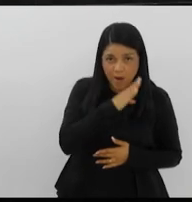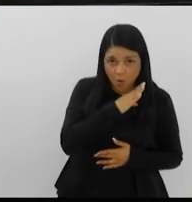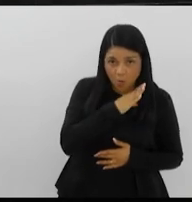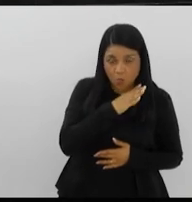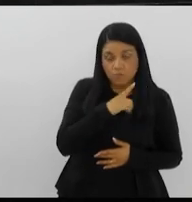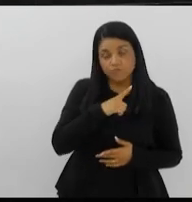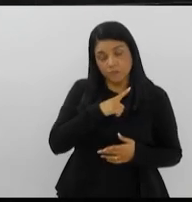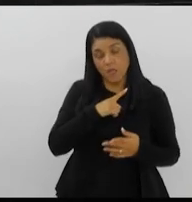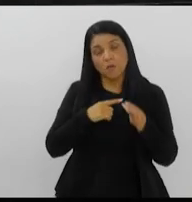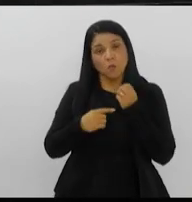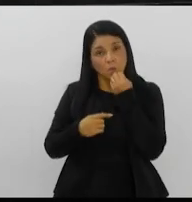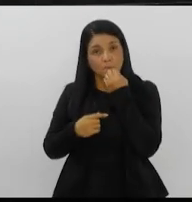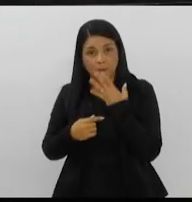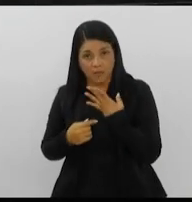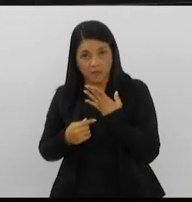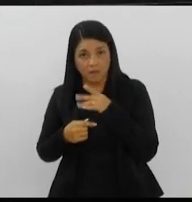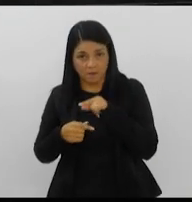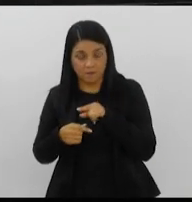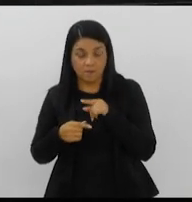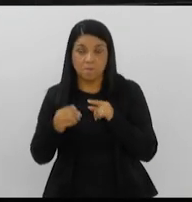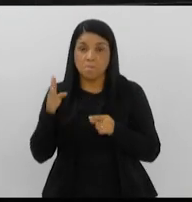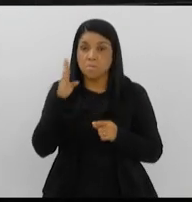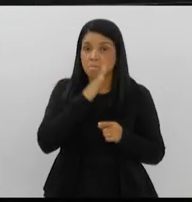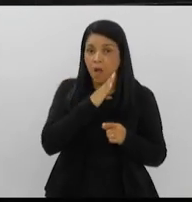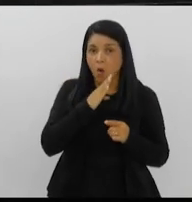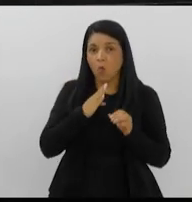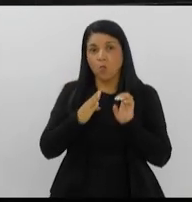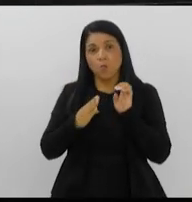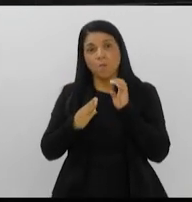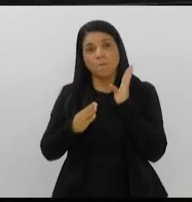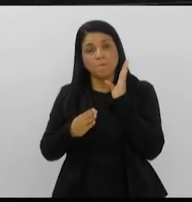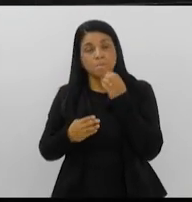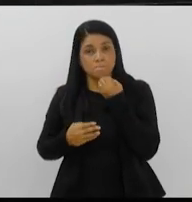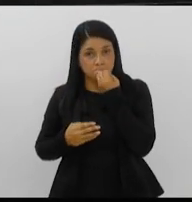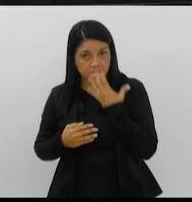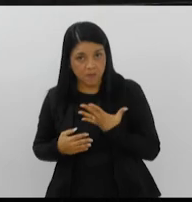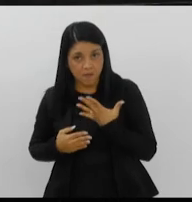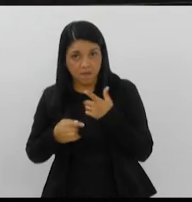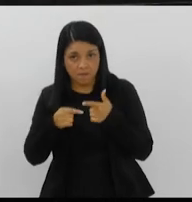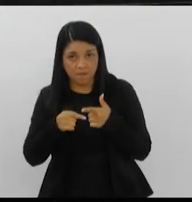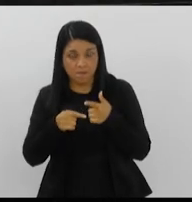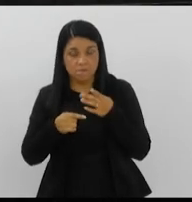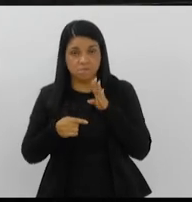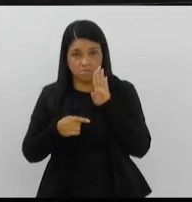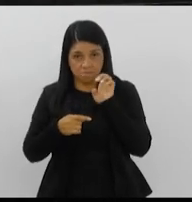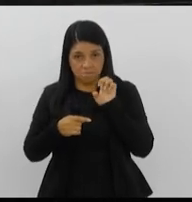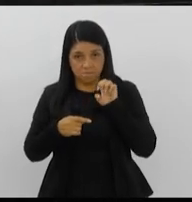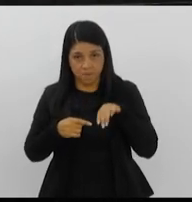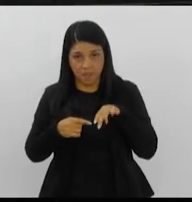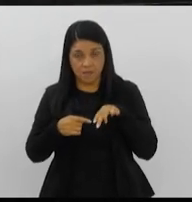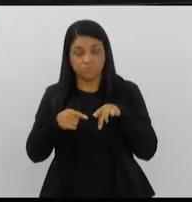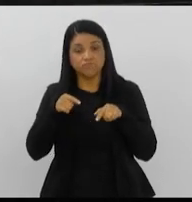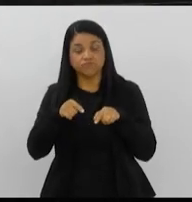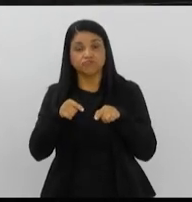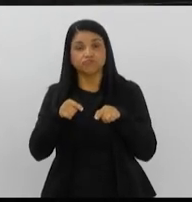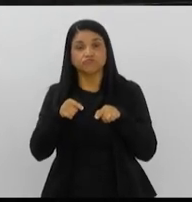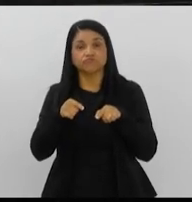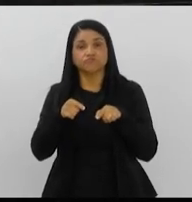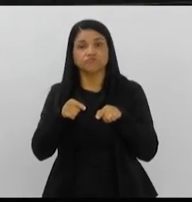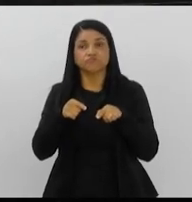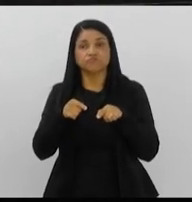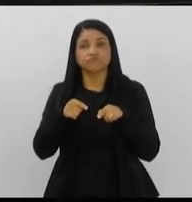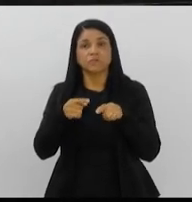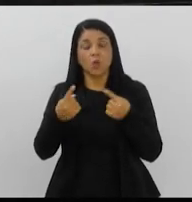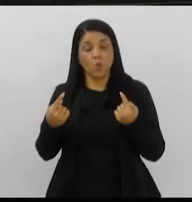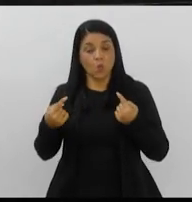o bem. E o mal e o bem formam um todo no princípio da unidade dos